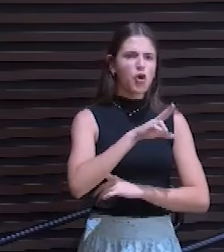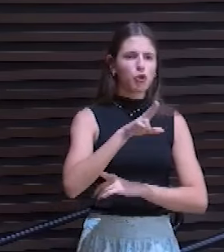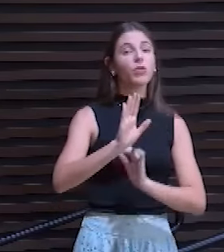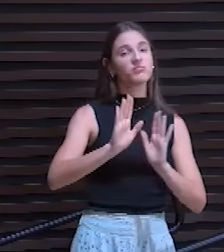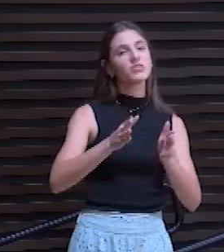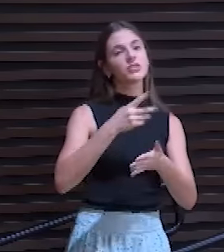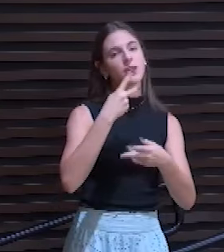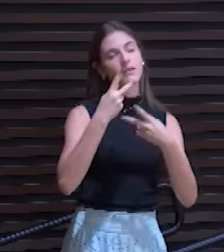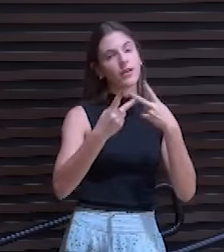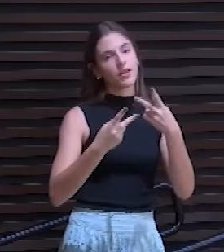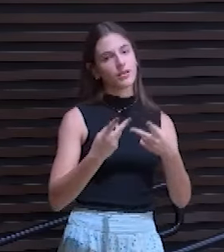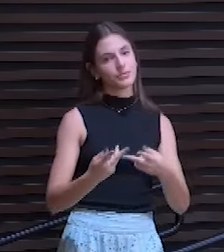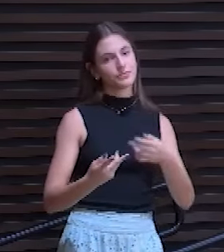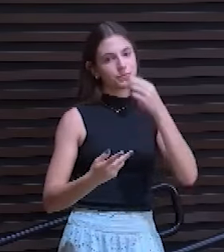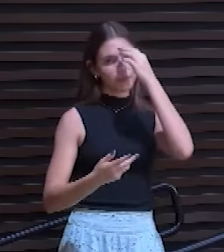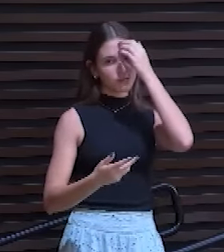né?